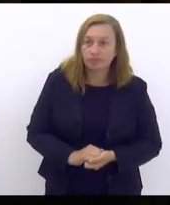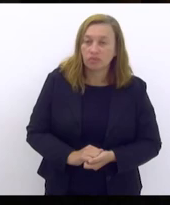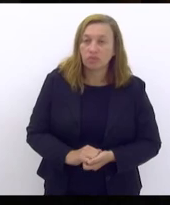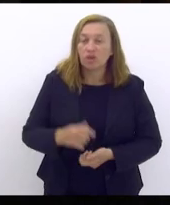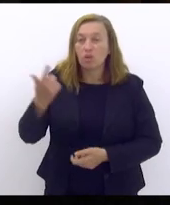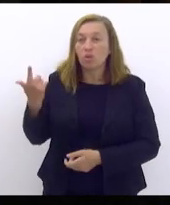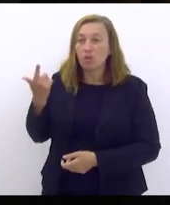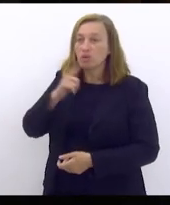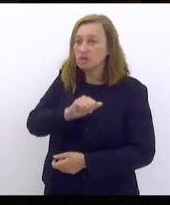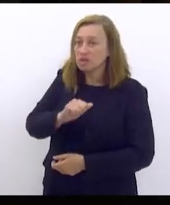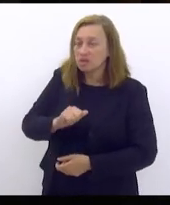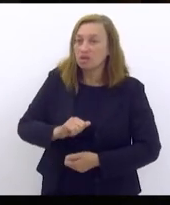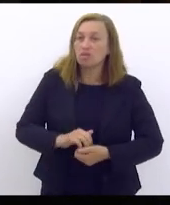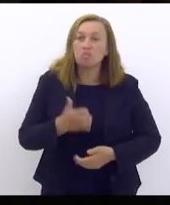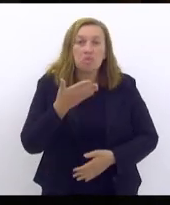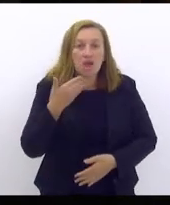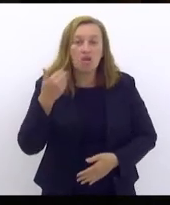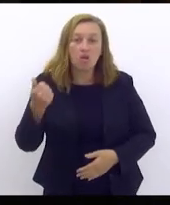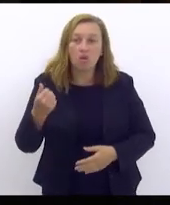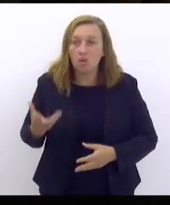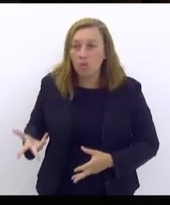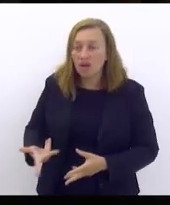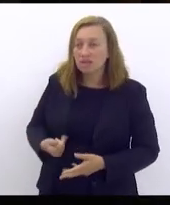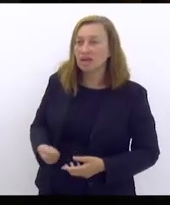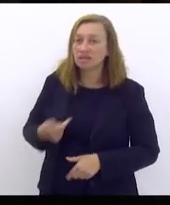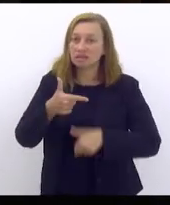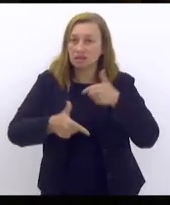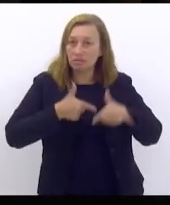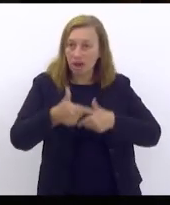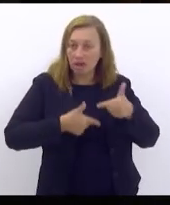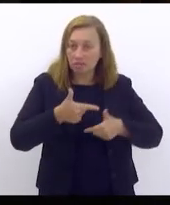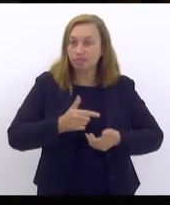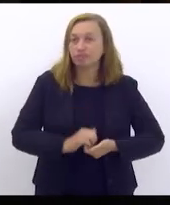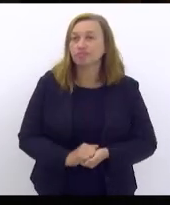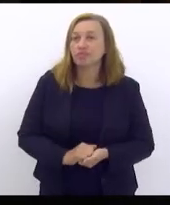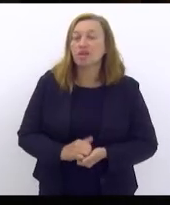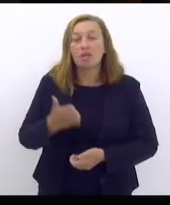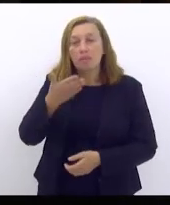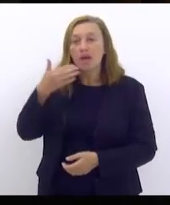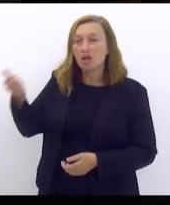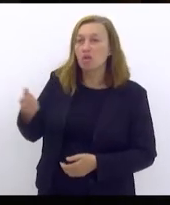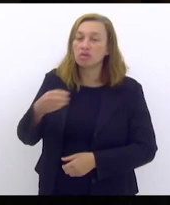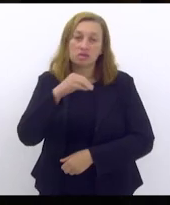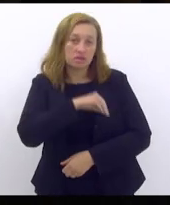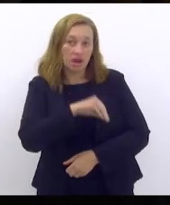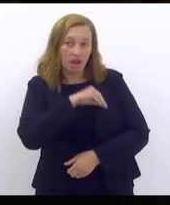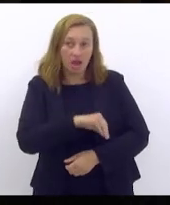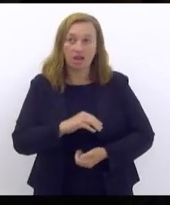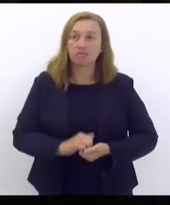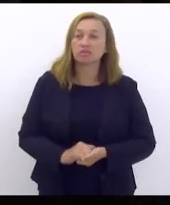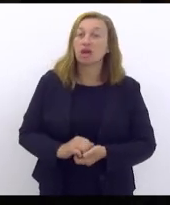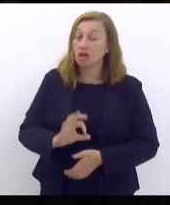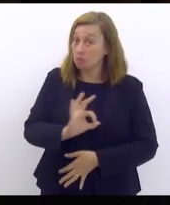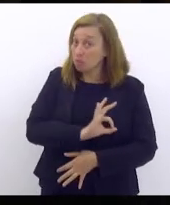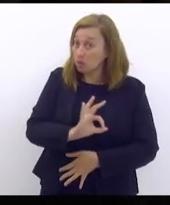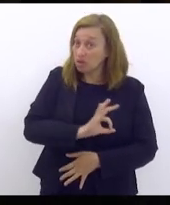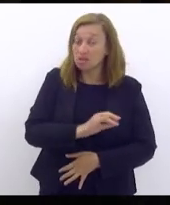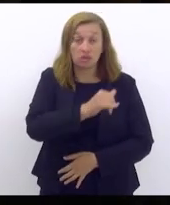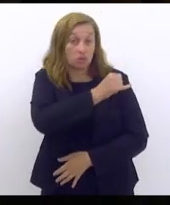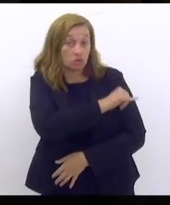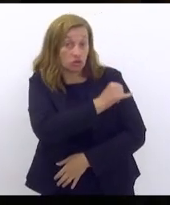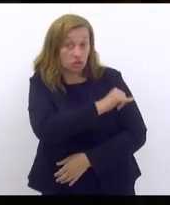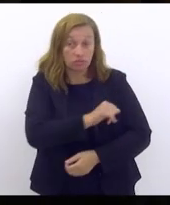conseguiu dar melhores condições de trabalho, melhores salários às polícias no Rio de